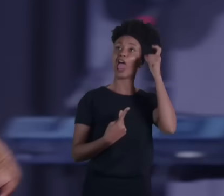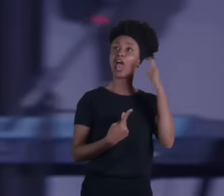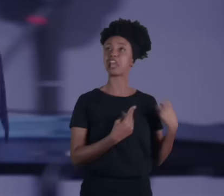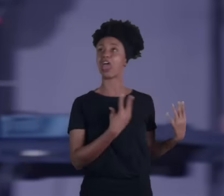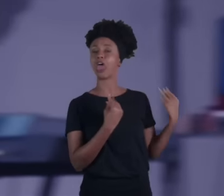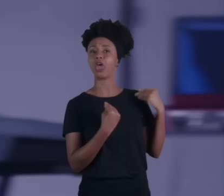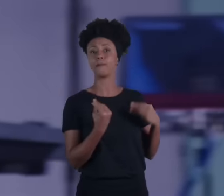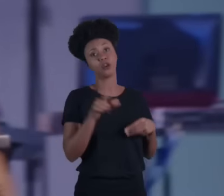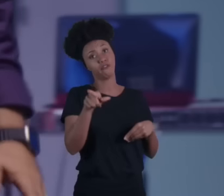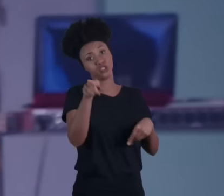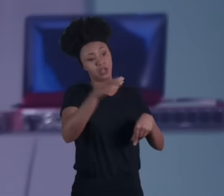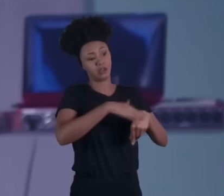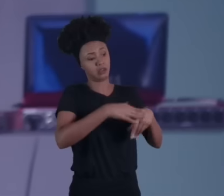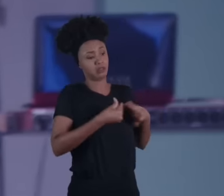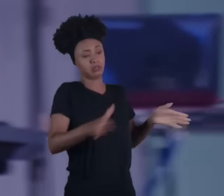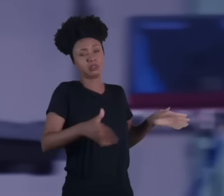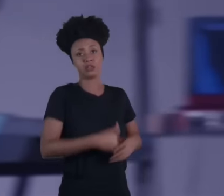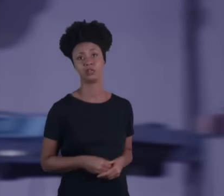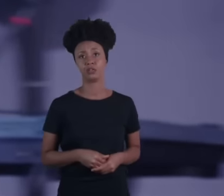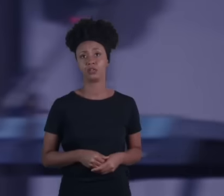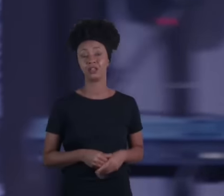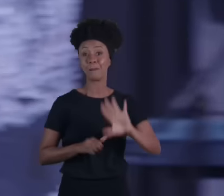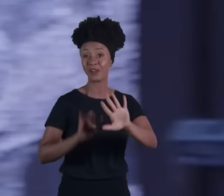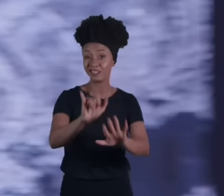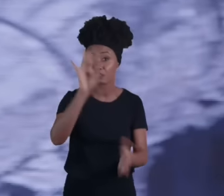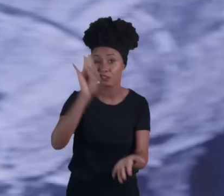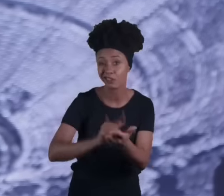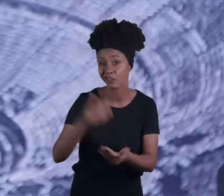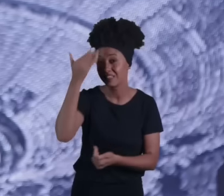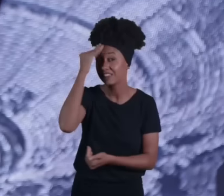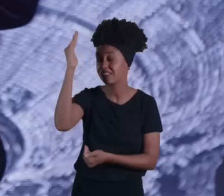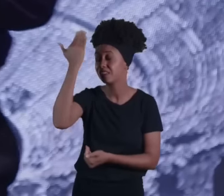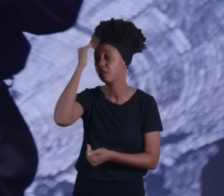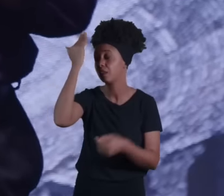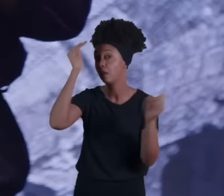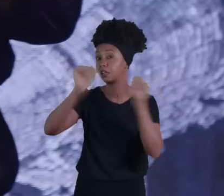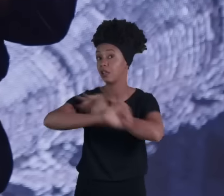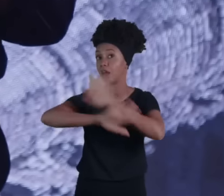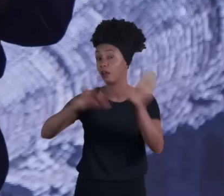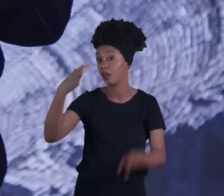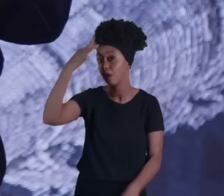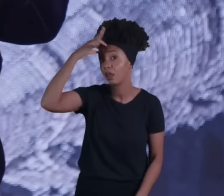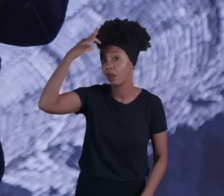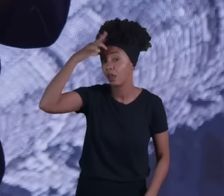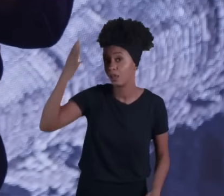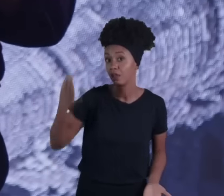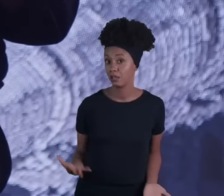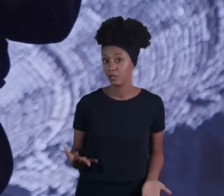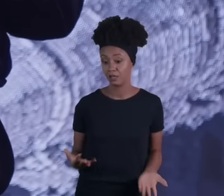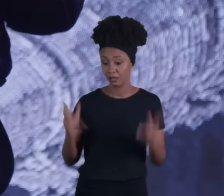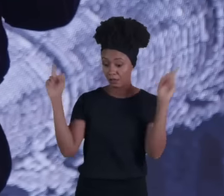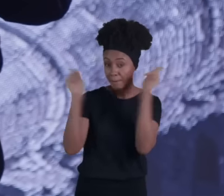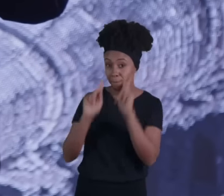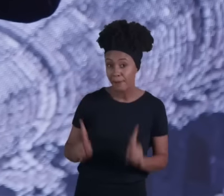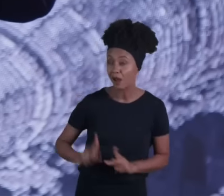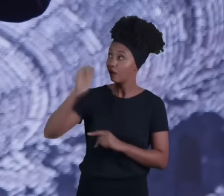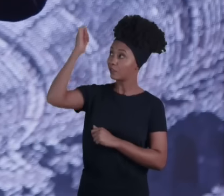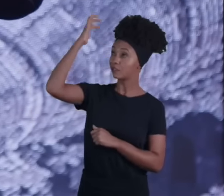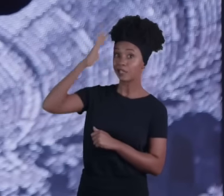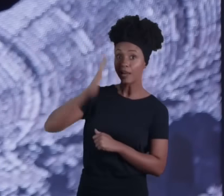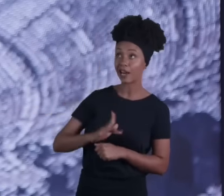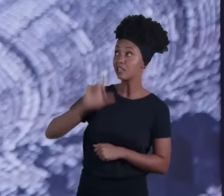fazer. Mas se você entender que toda essa graça e essa paz vem de